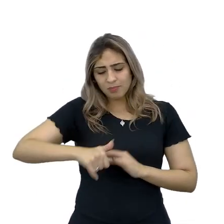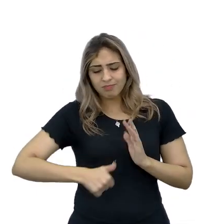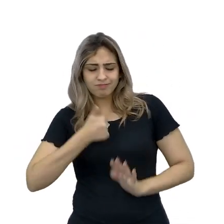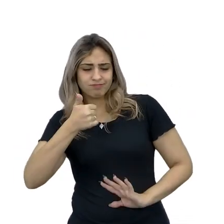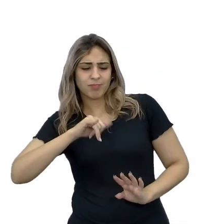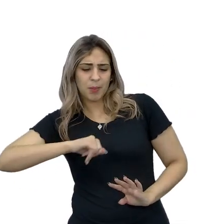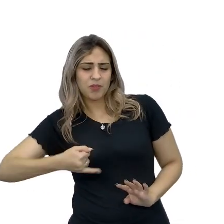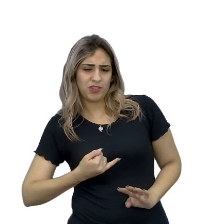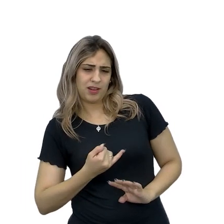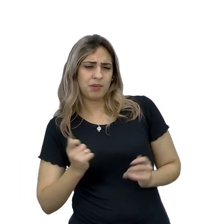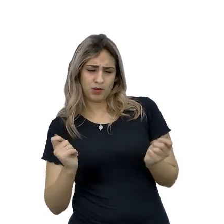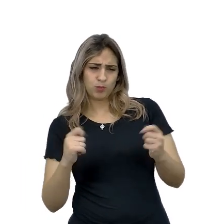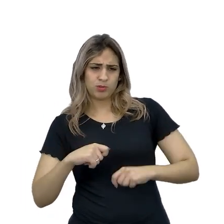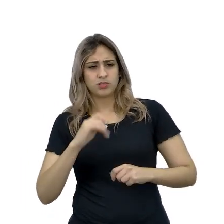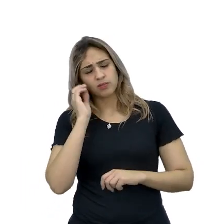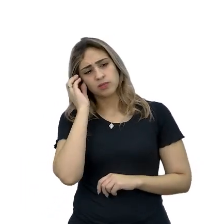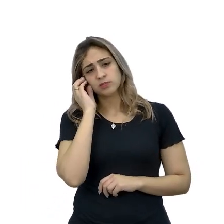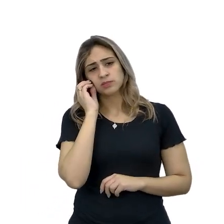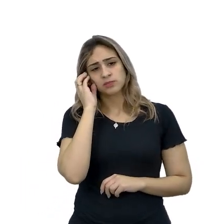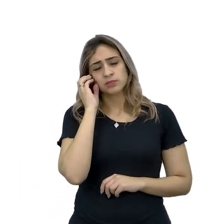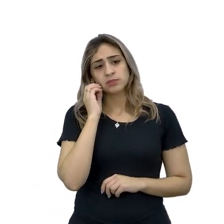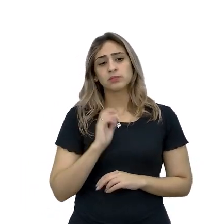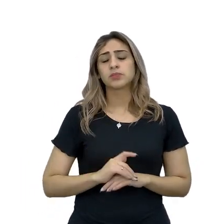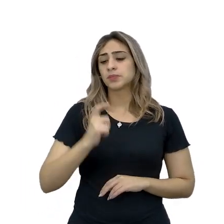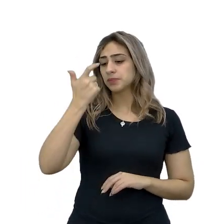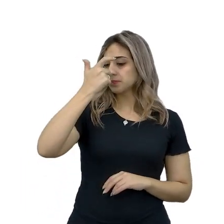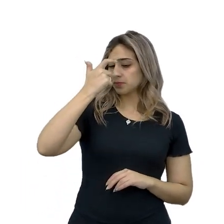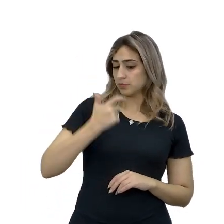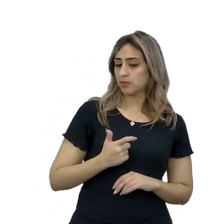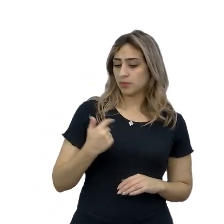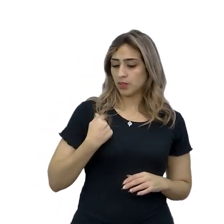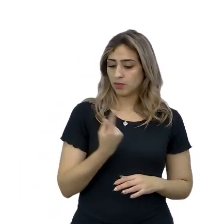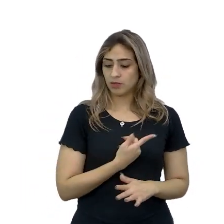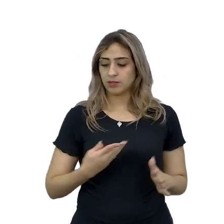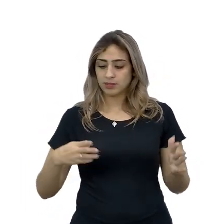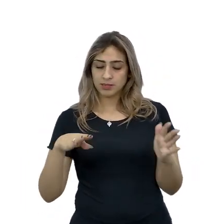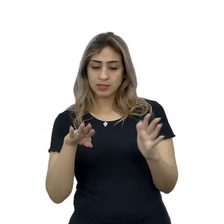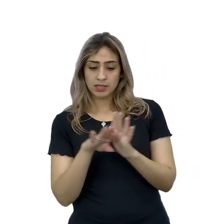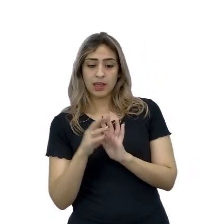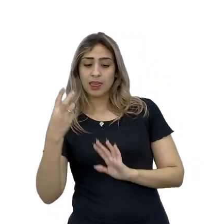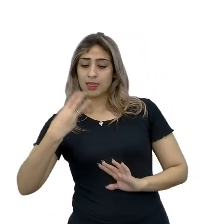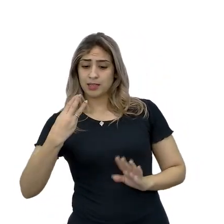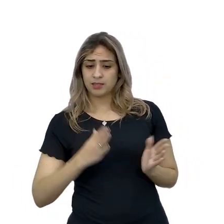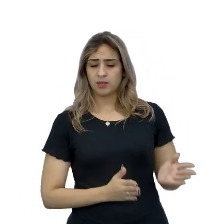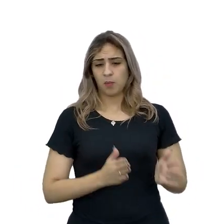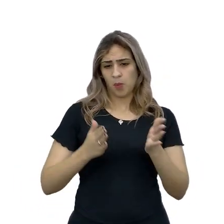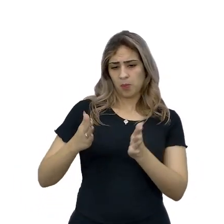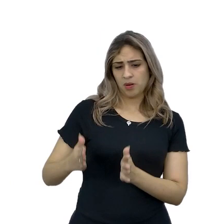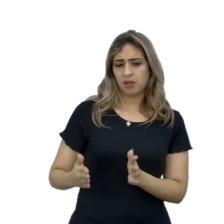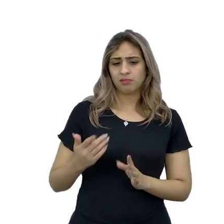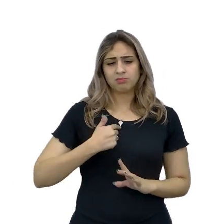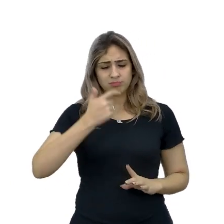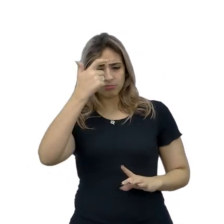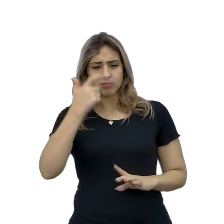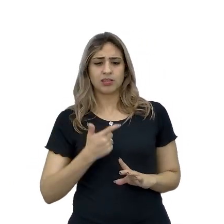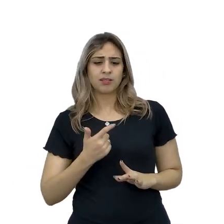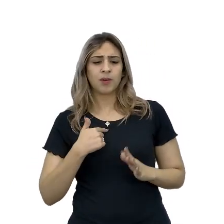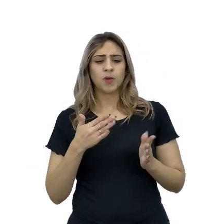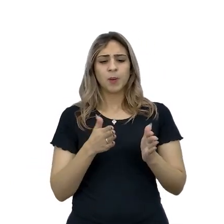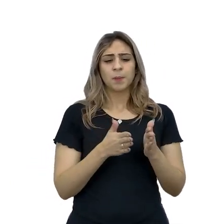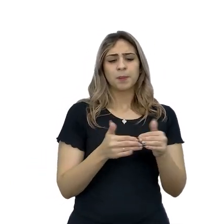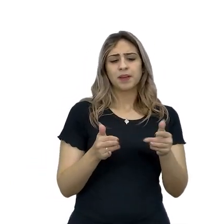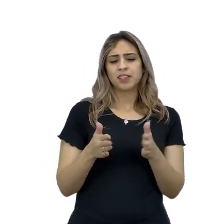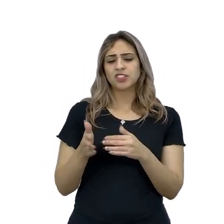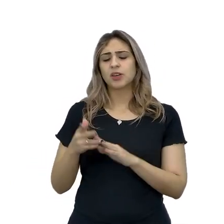aproveitamento possível. Bom, vamos chegando aqui ao terceiro momento, né? E eu vou